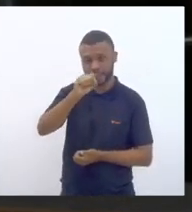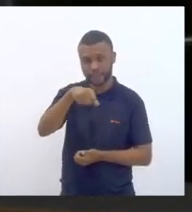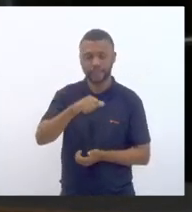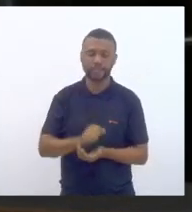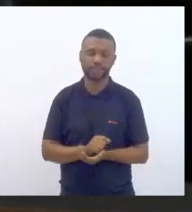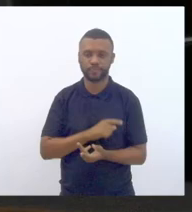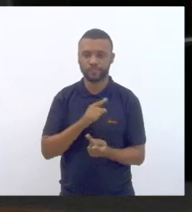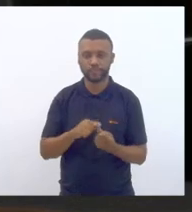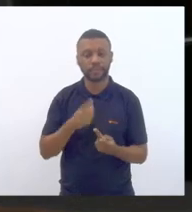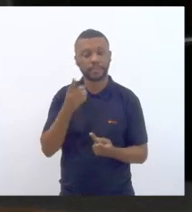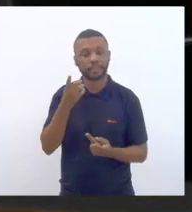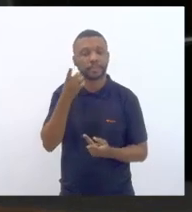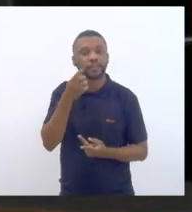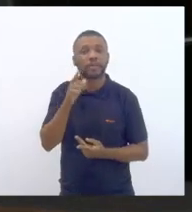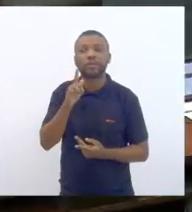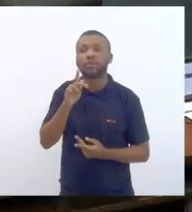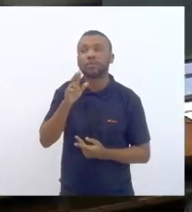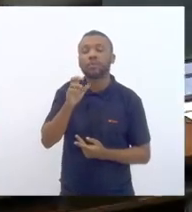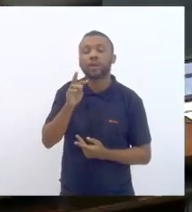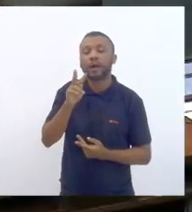Deputado Gustavo Schmidt.